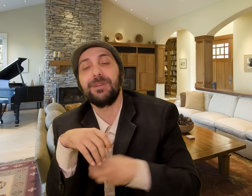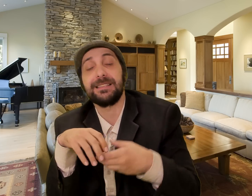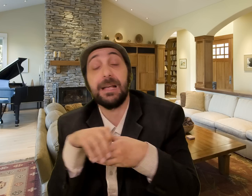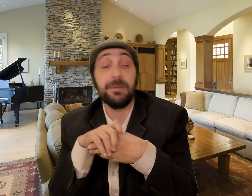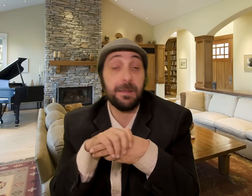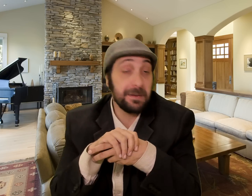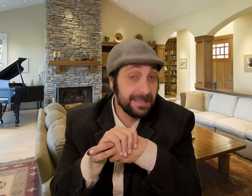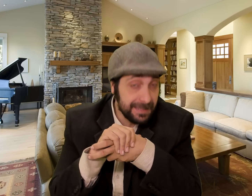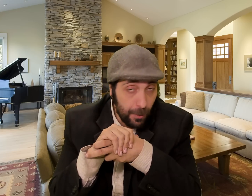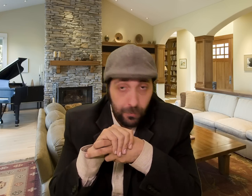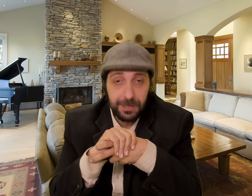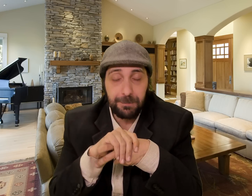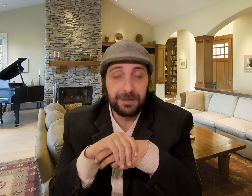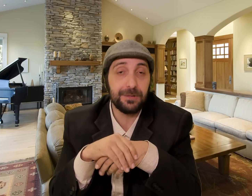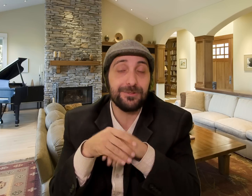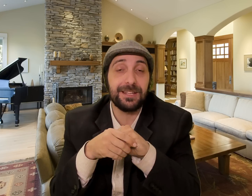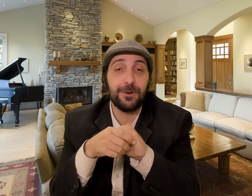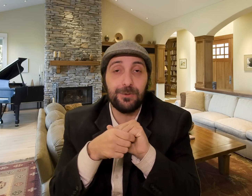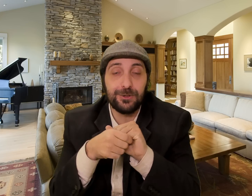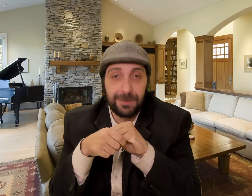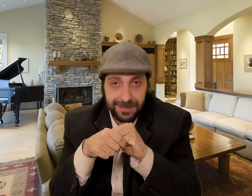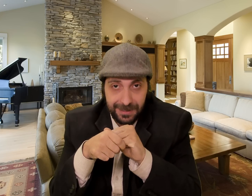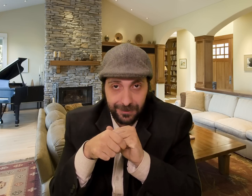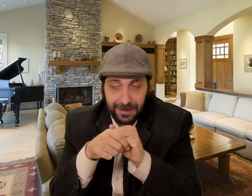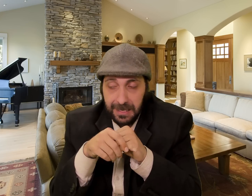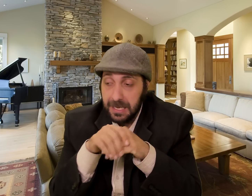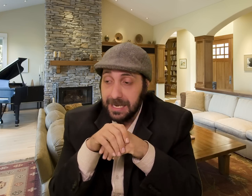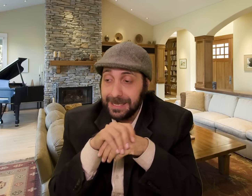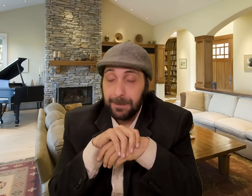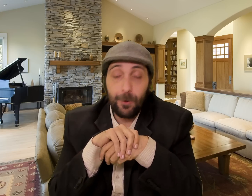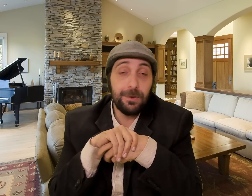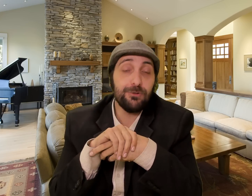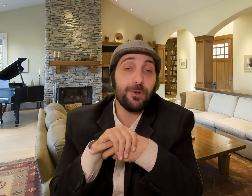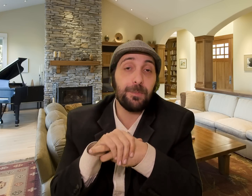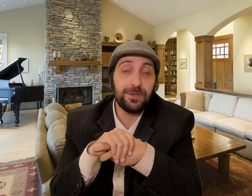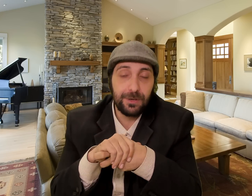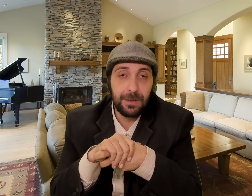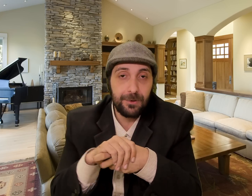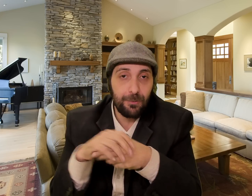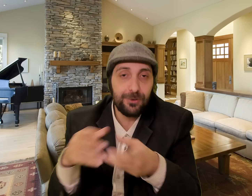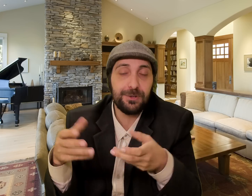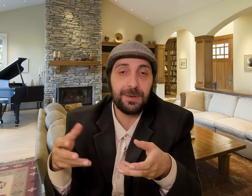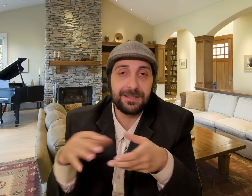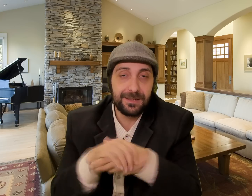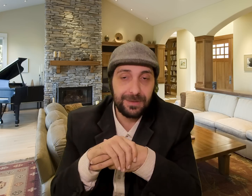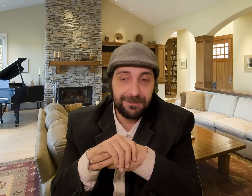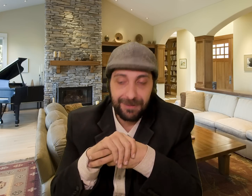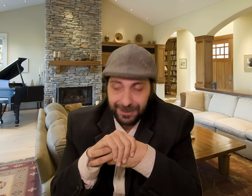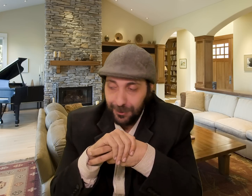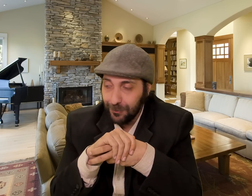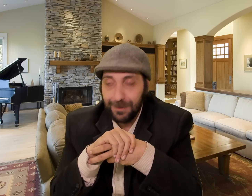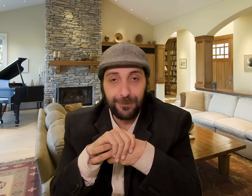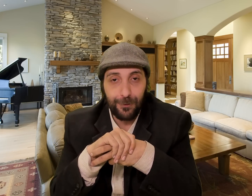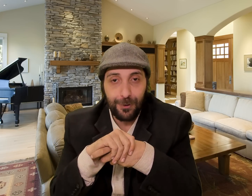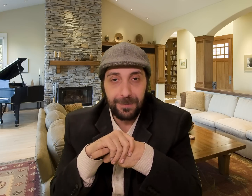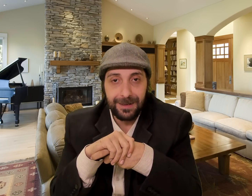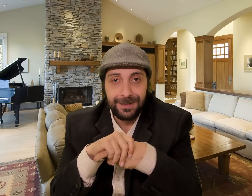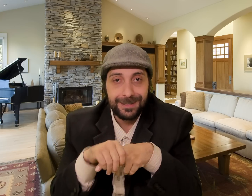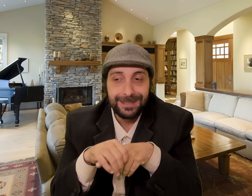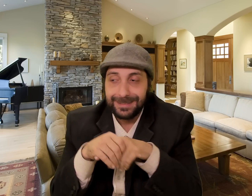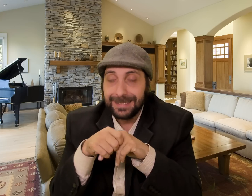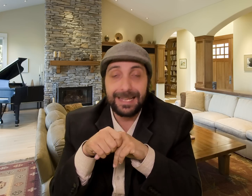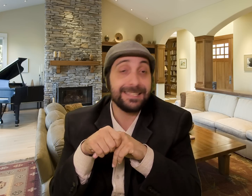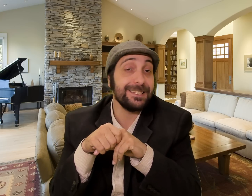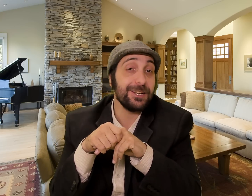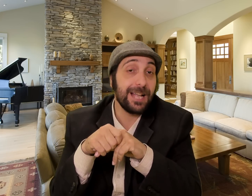posicionamento tu já sabe representar o ímpar dentro do cenário político brasileiro na minha humilde opinião na minha humilde impressão ele vai de alguma forma